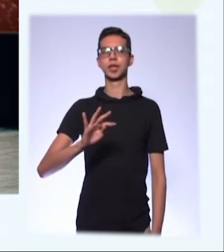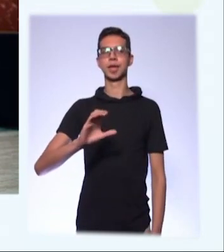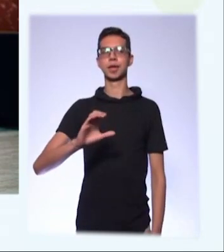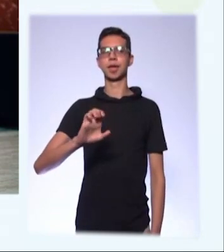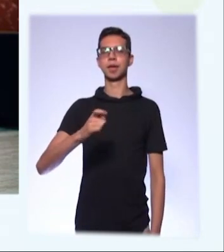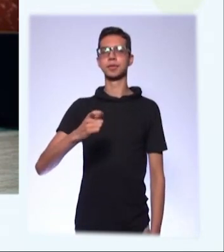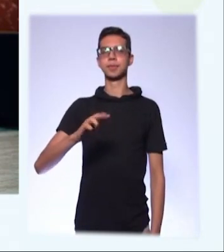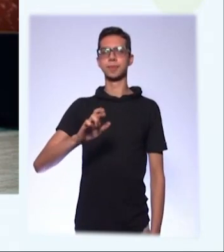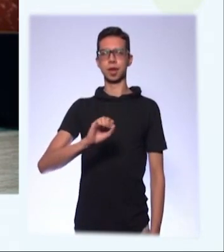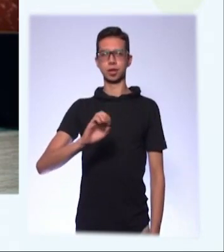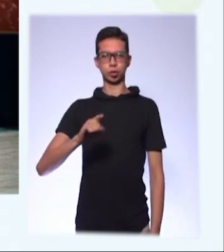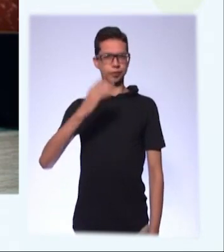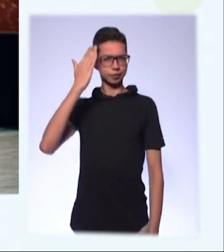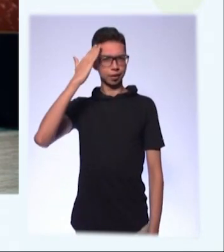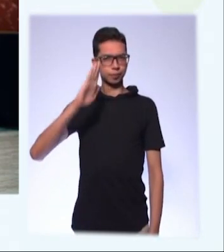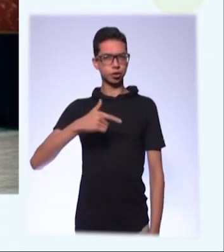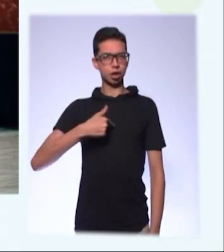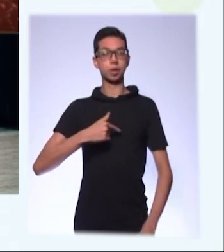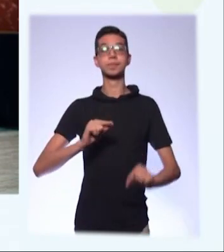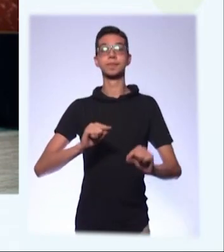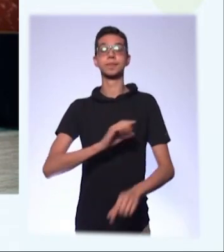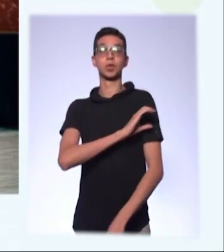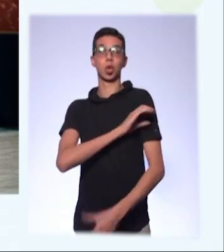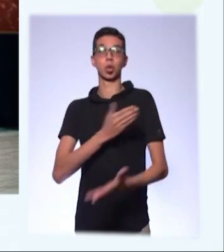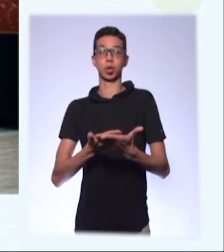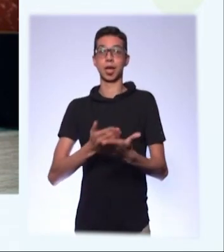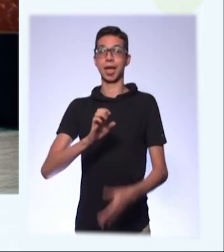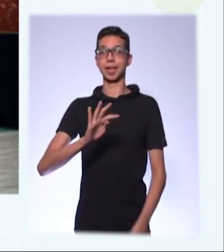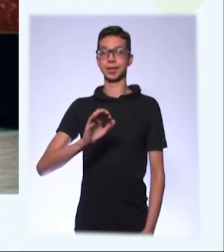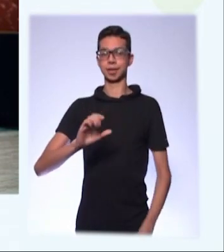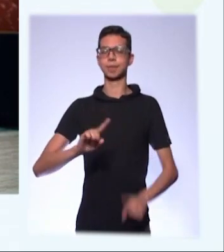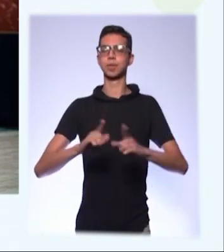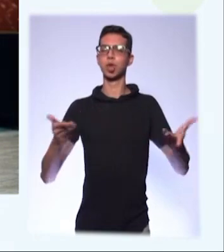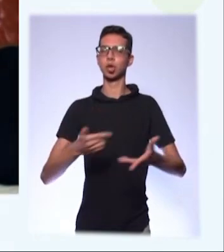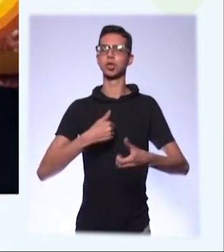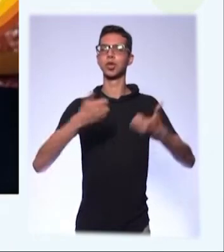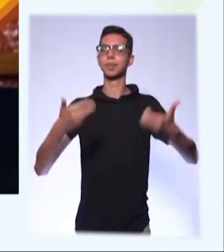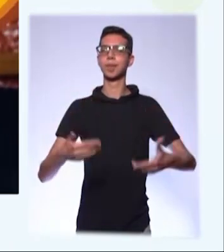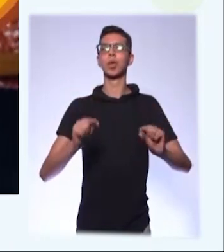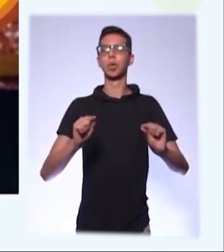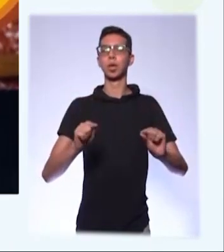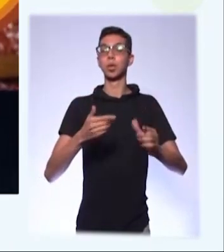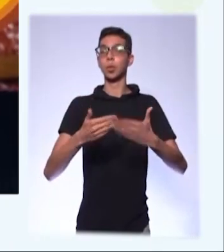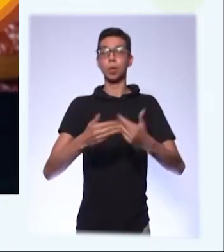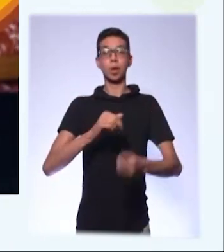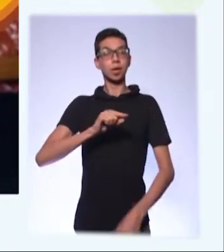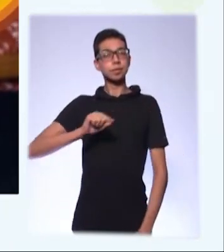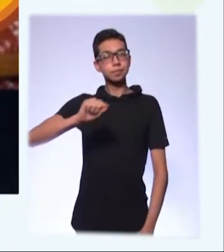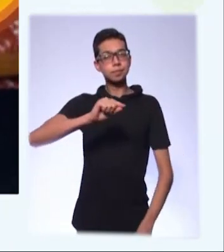já sabem, eu faço ensino médio na ETEC, mas hoje eu vou falar do Novotec Expresso, que qualquer estudante do ensino